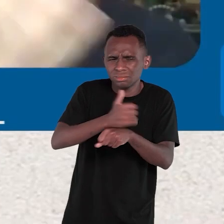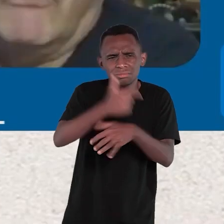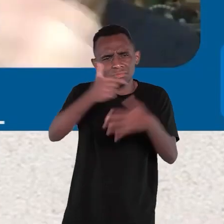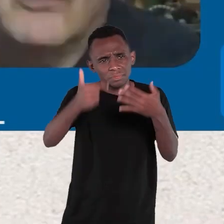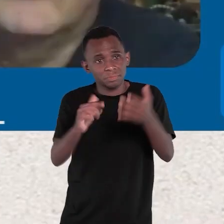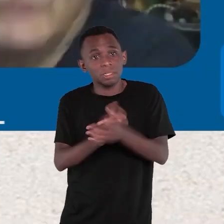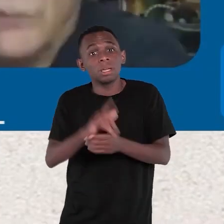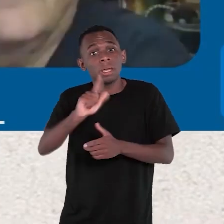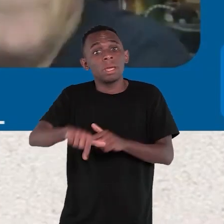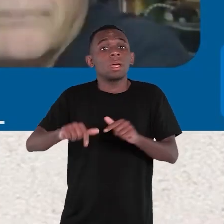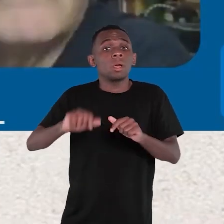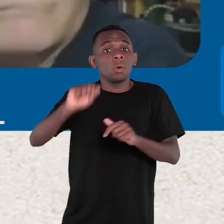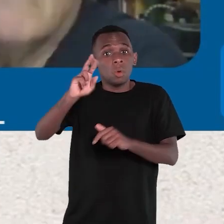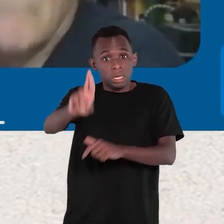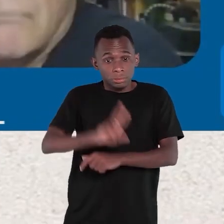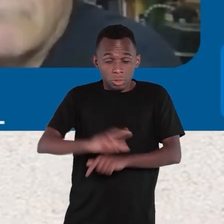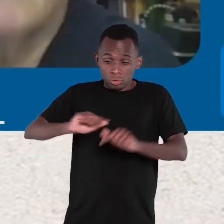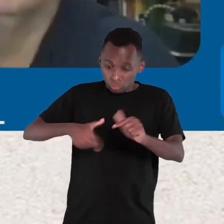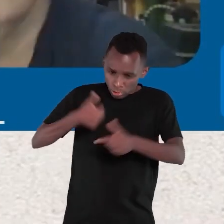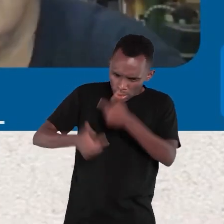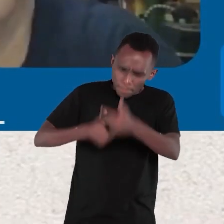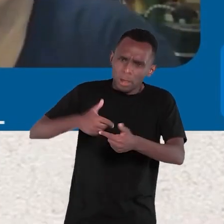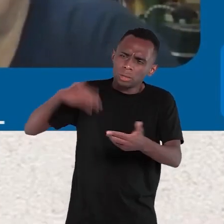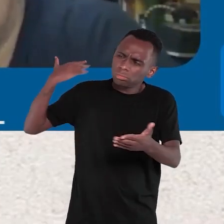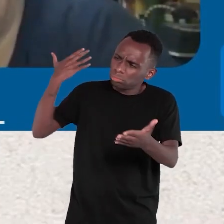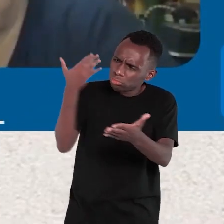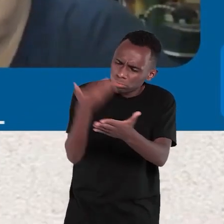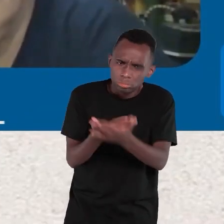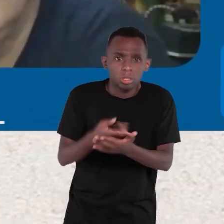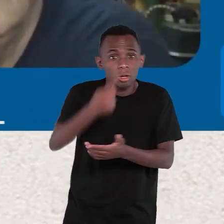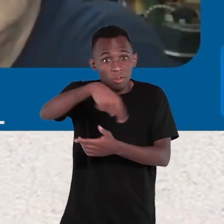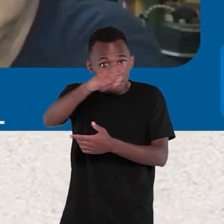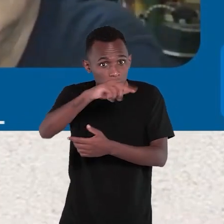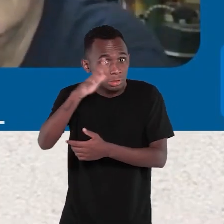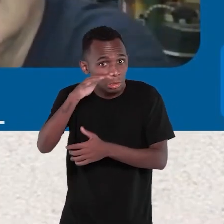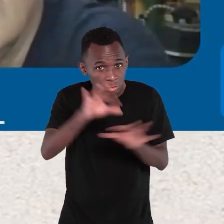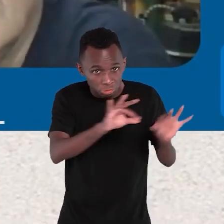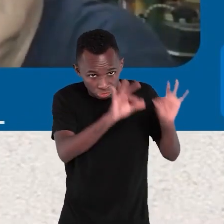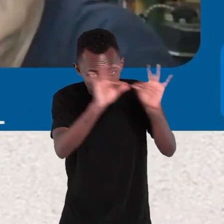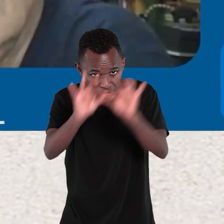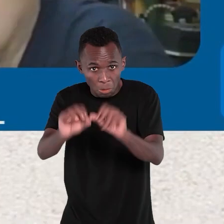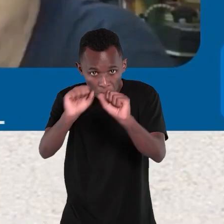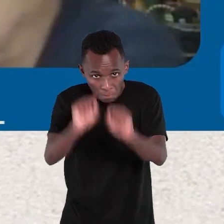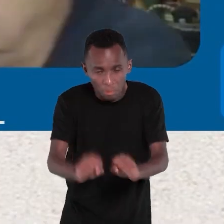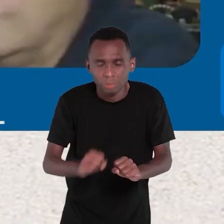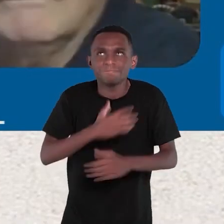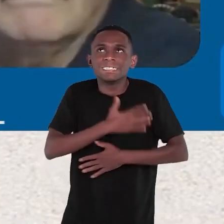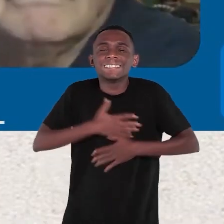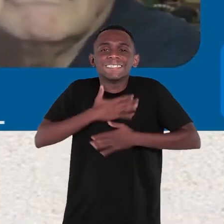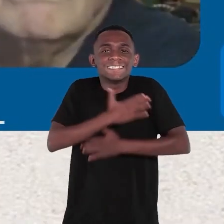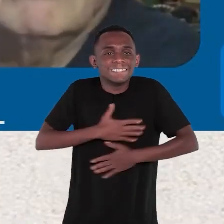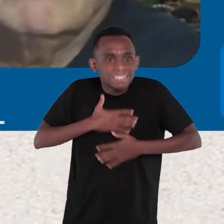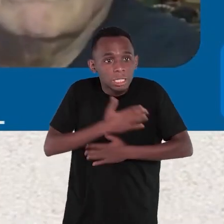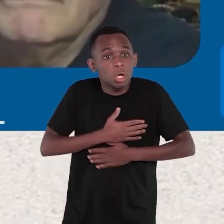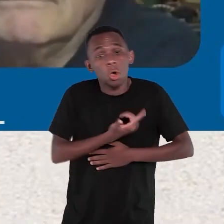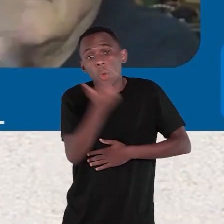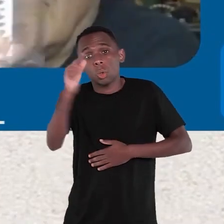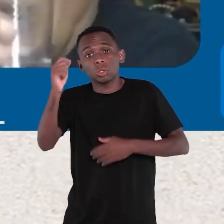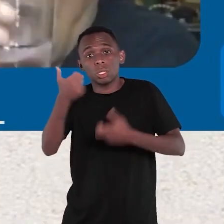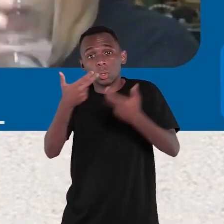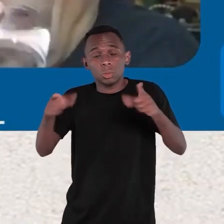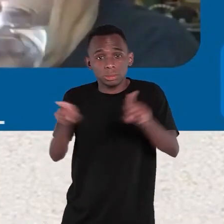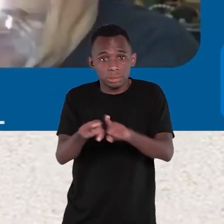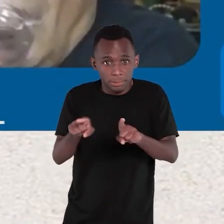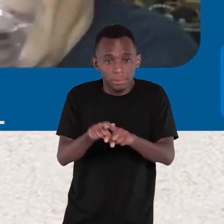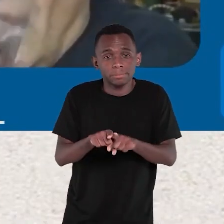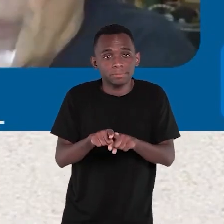É um resultado de um trabalho imenso que vocês espectadores, terão um prazer e outra